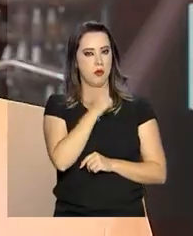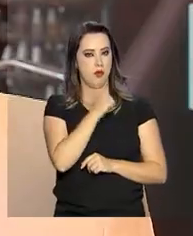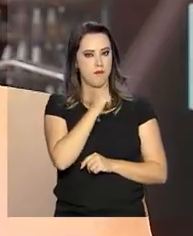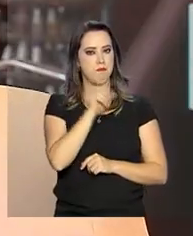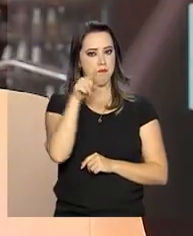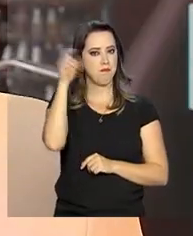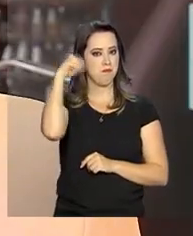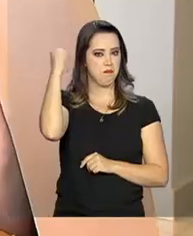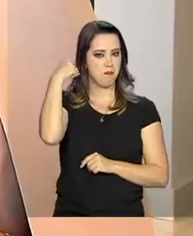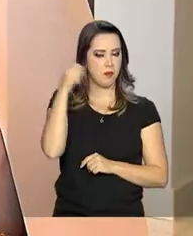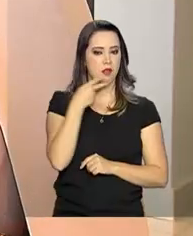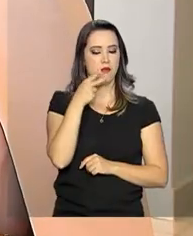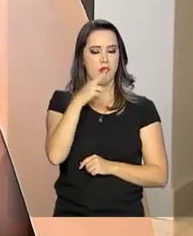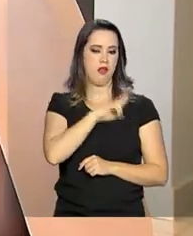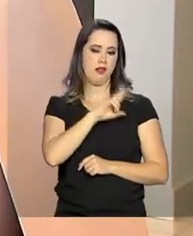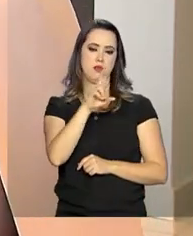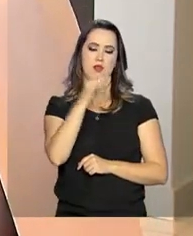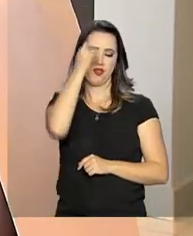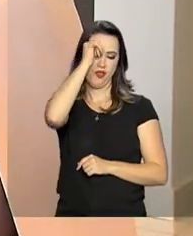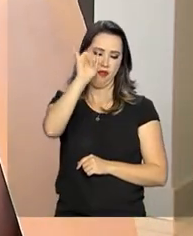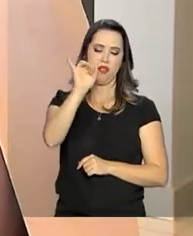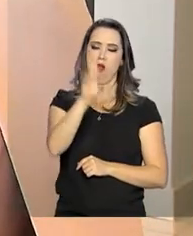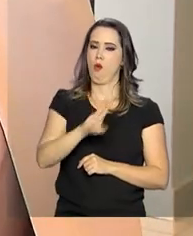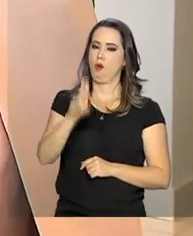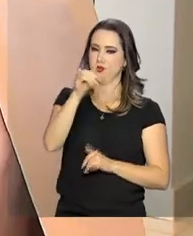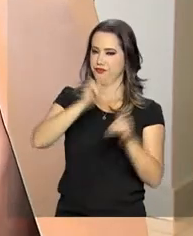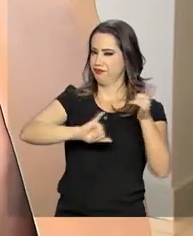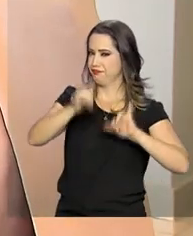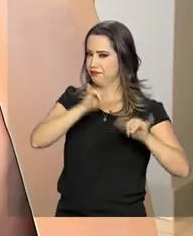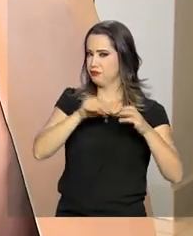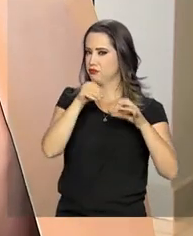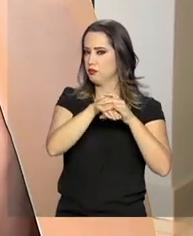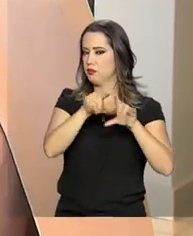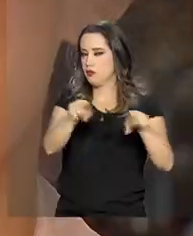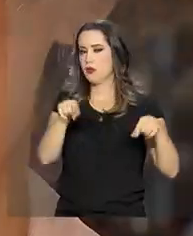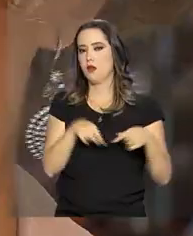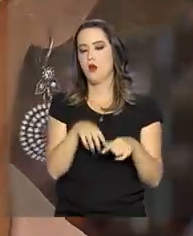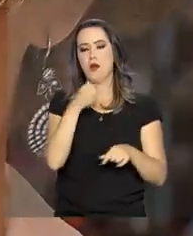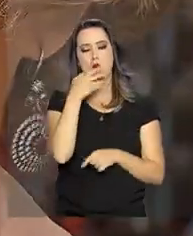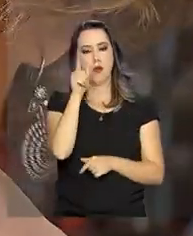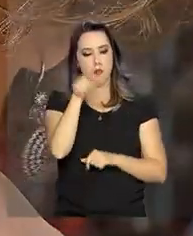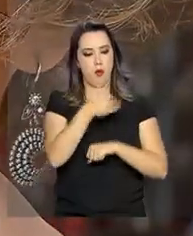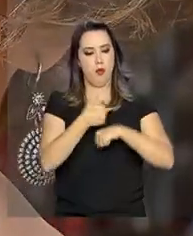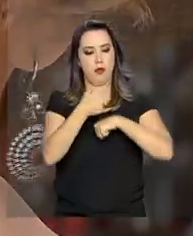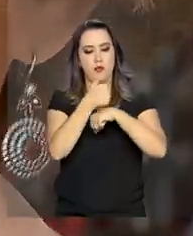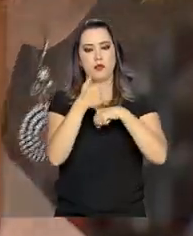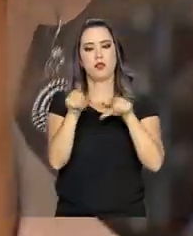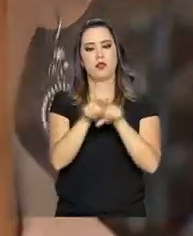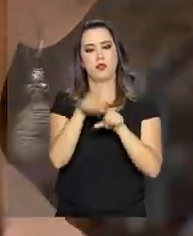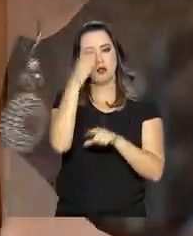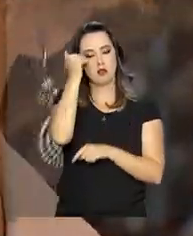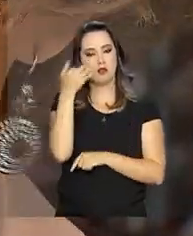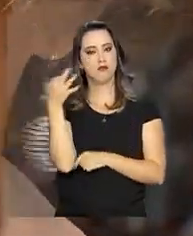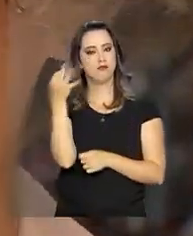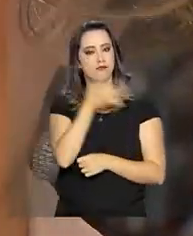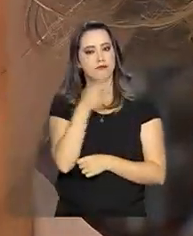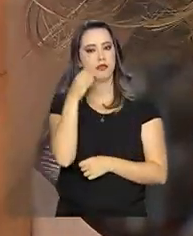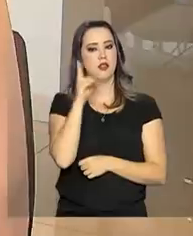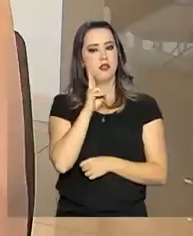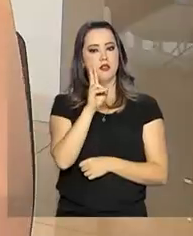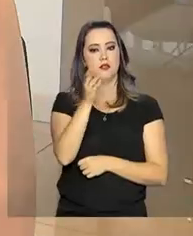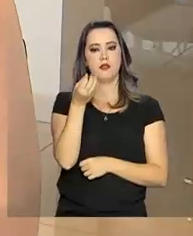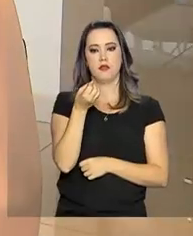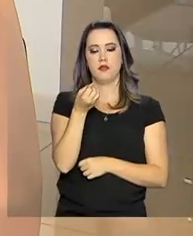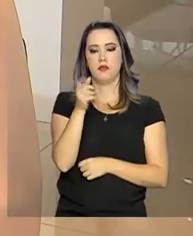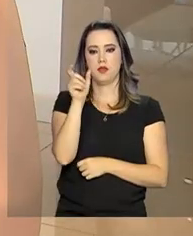ter a responsabilidade de combater o uso de formol nos salões, um bom profissional também deve valorizar a beleza natural da cliente.